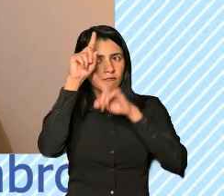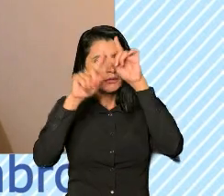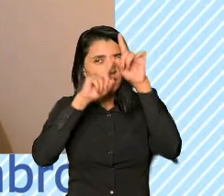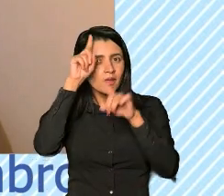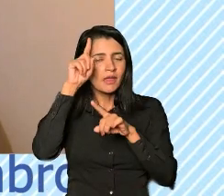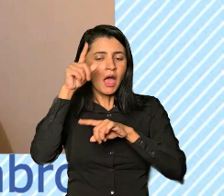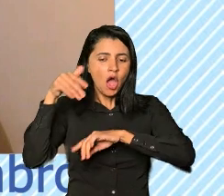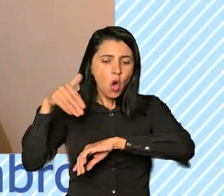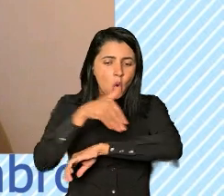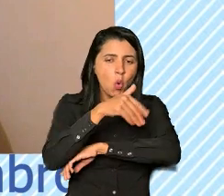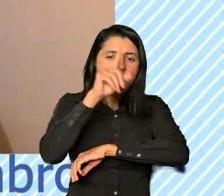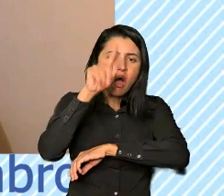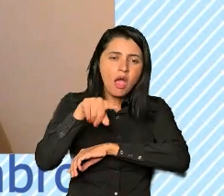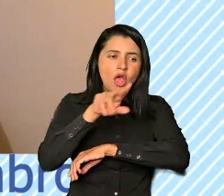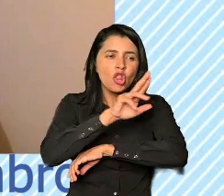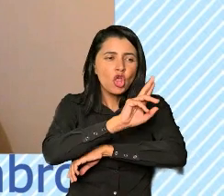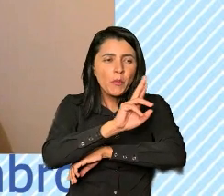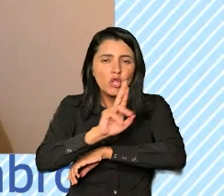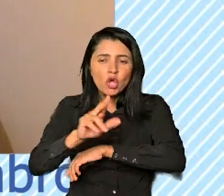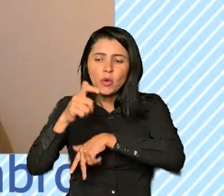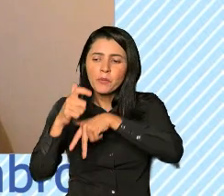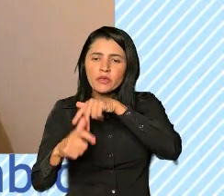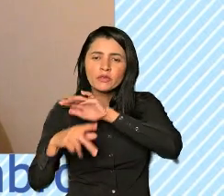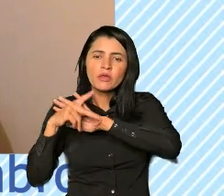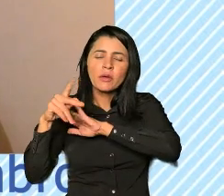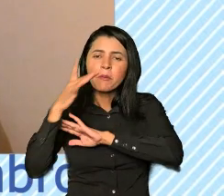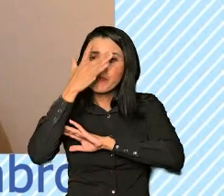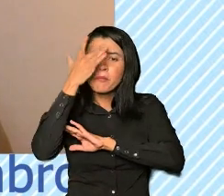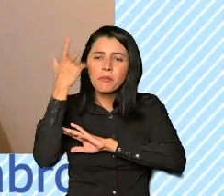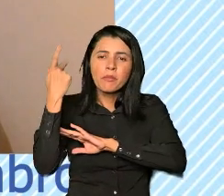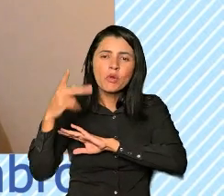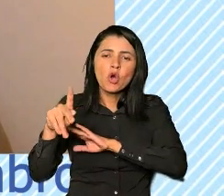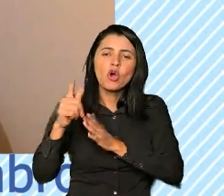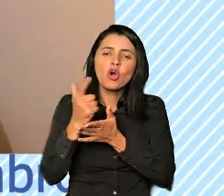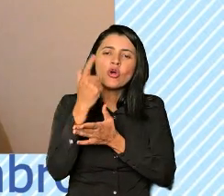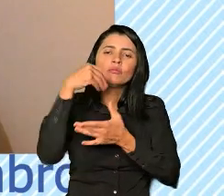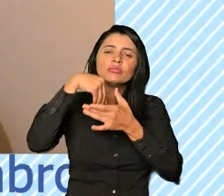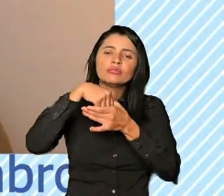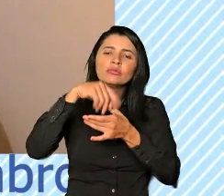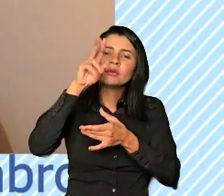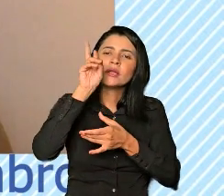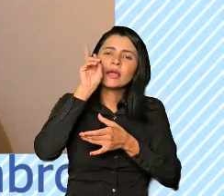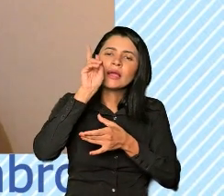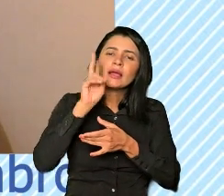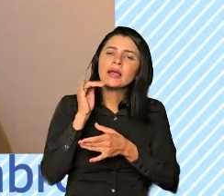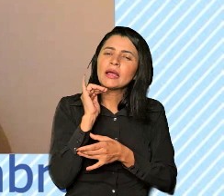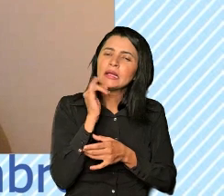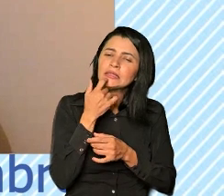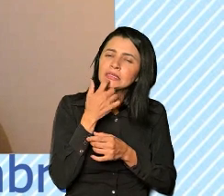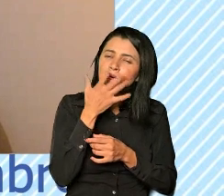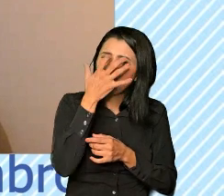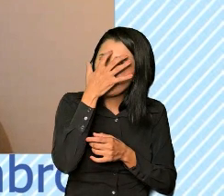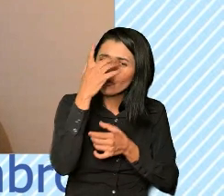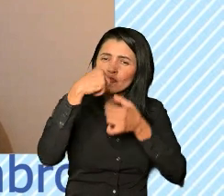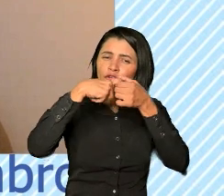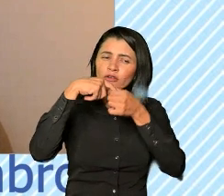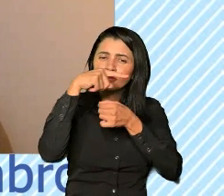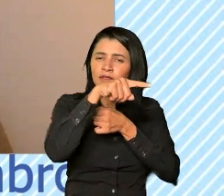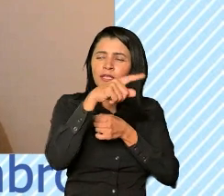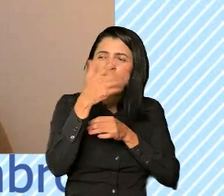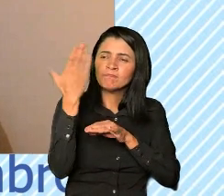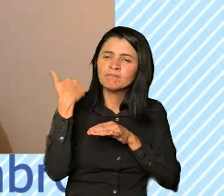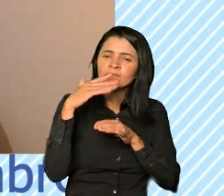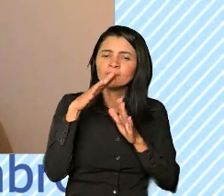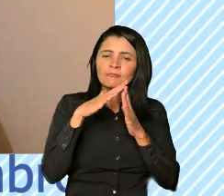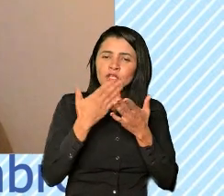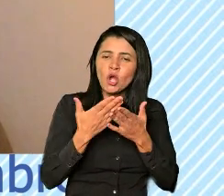ruas são pedaços e nome de personagens dos livros. E é muito engraçado que esses dias eu voltei da escola com